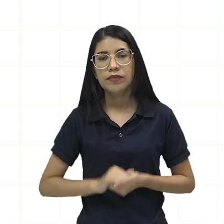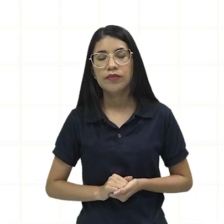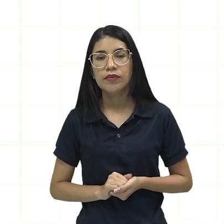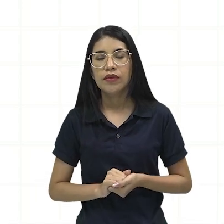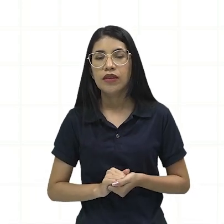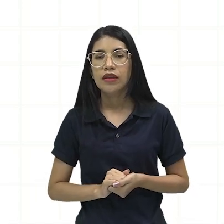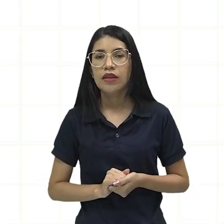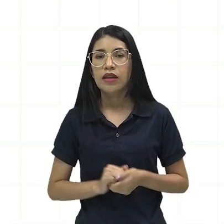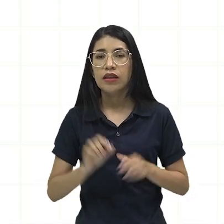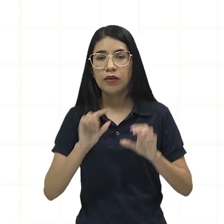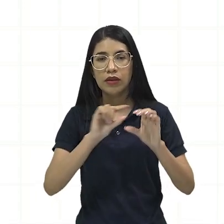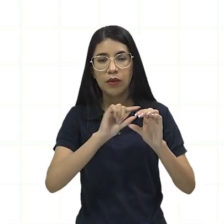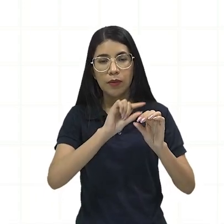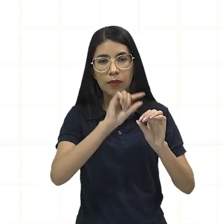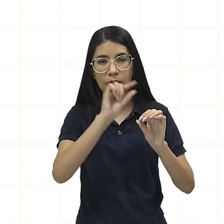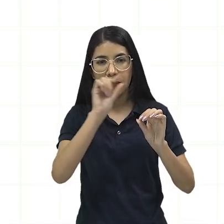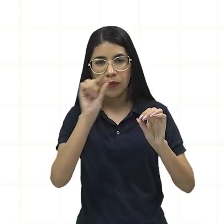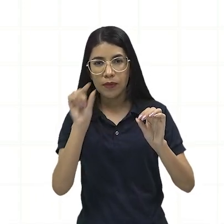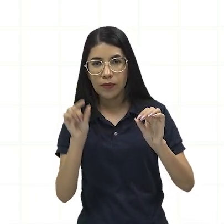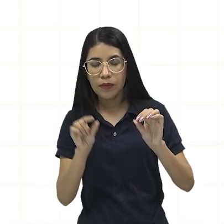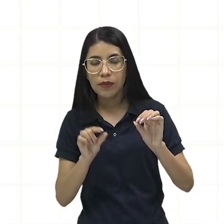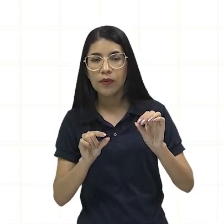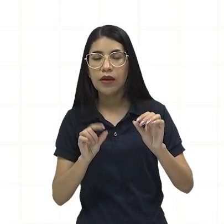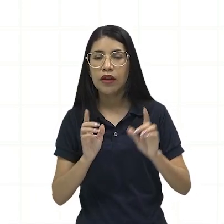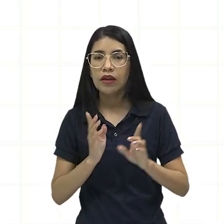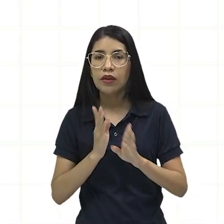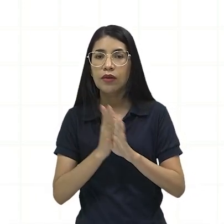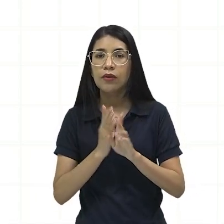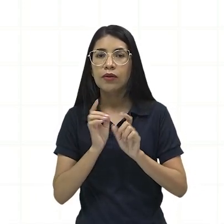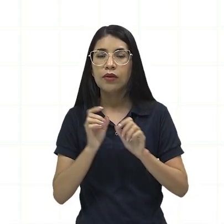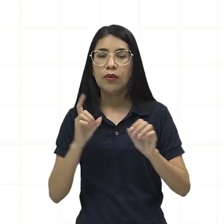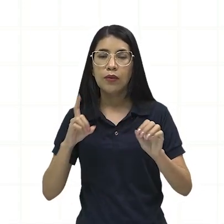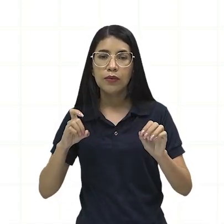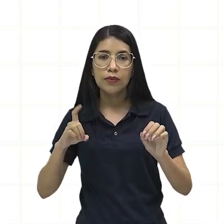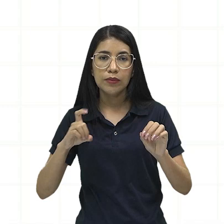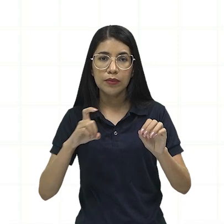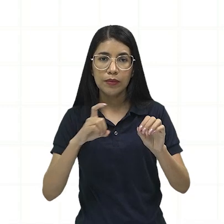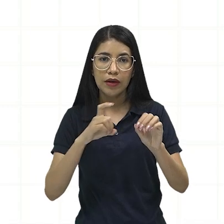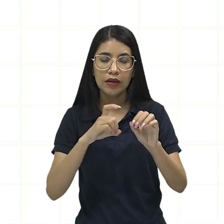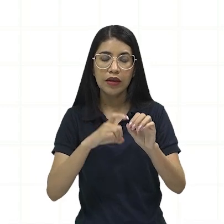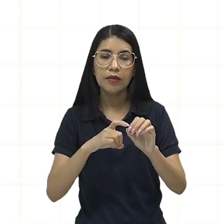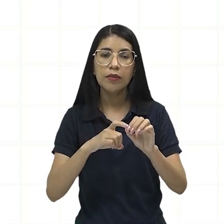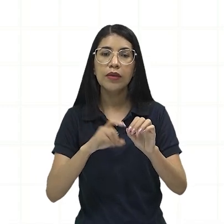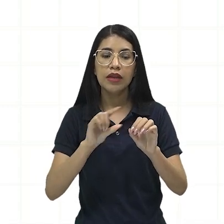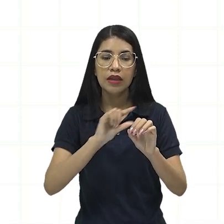É nesse caminho que ele vai encontrar ali o espermatozoide, tá? E é